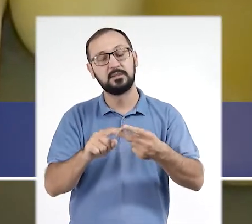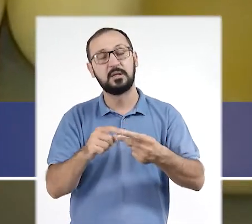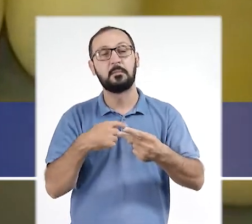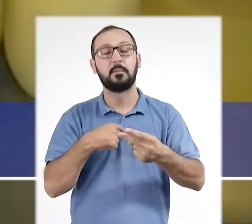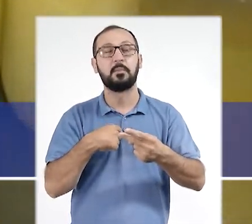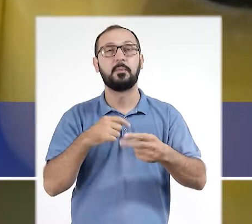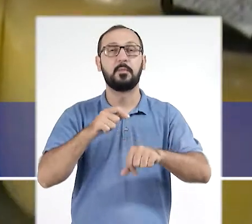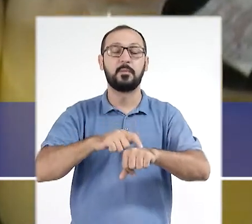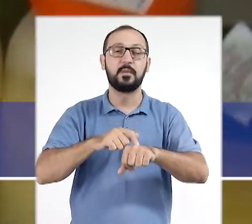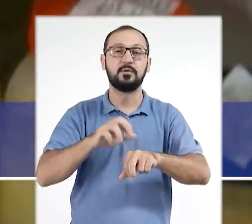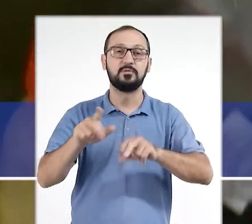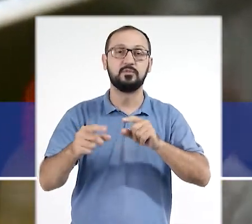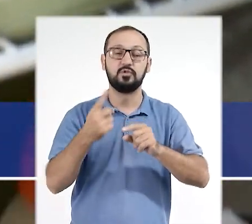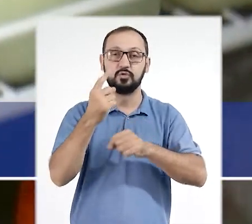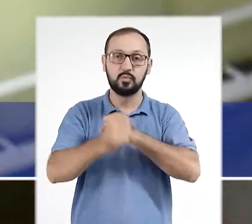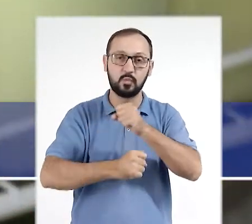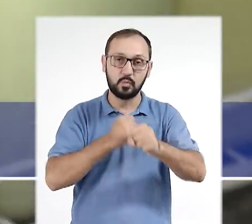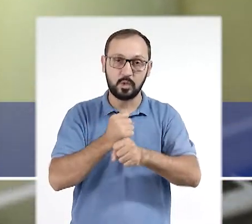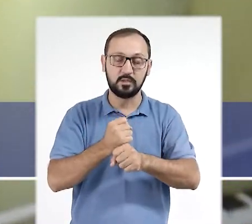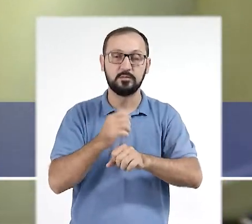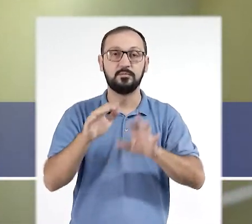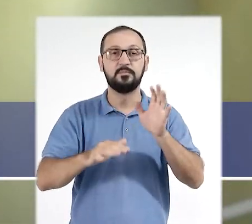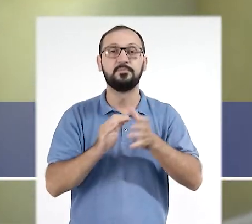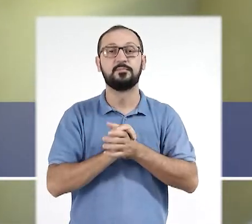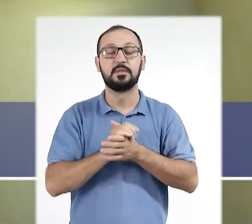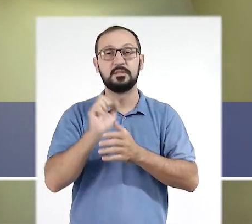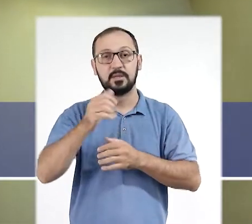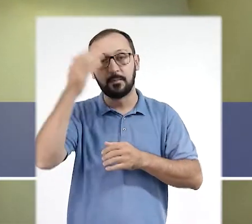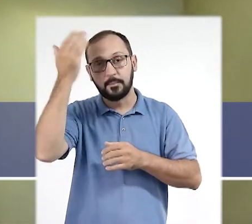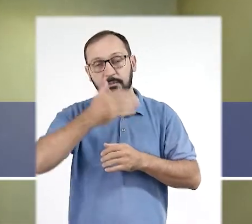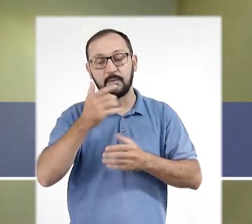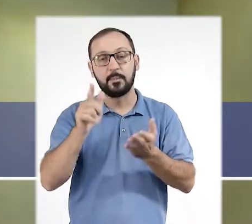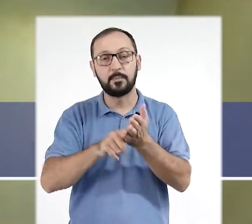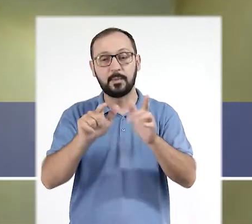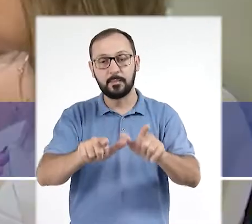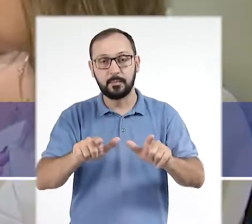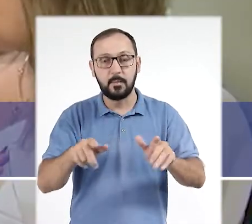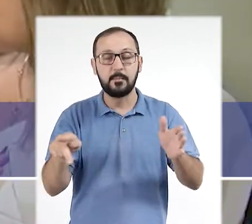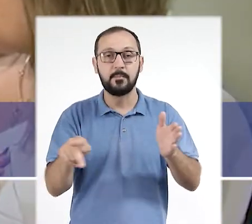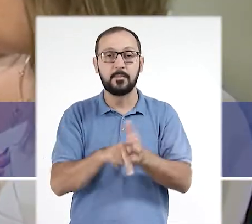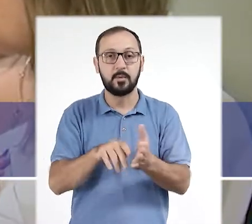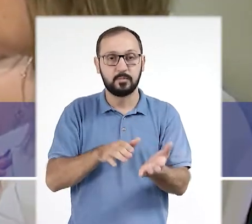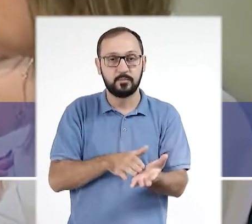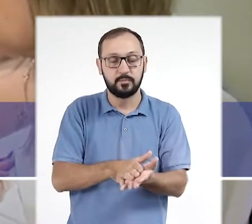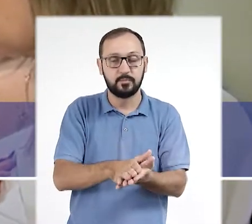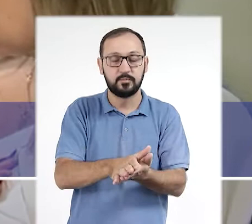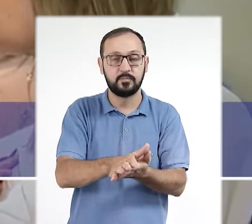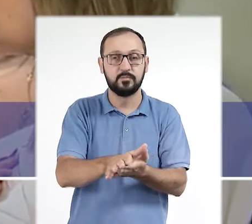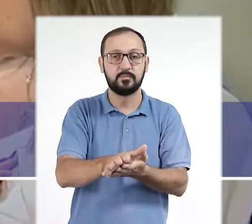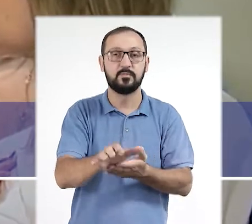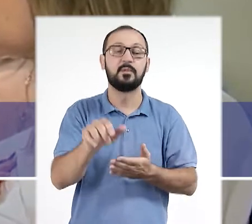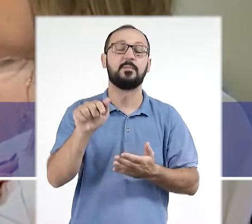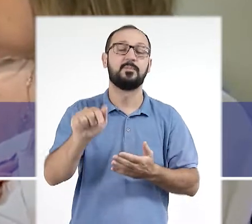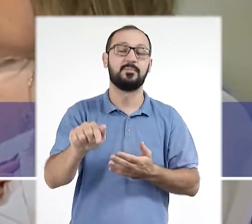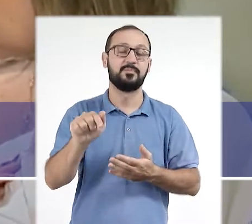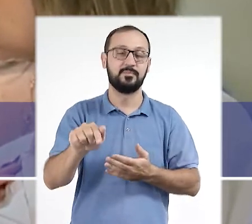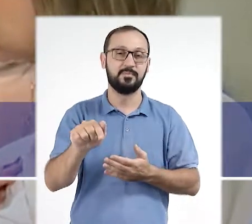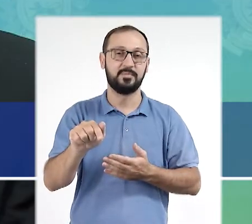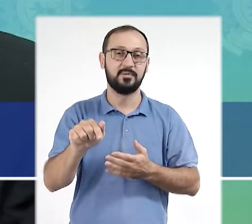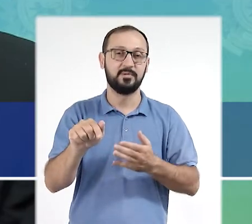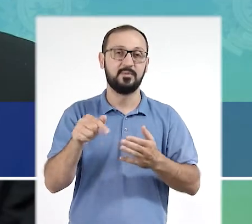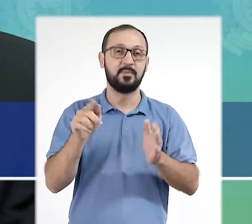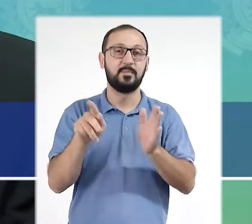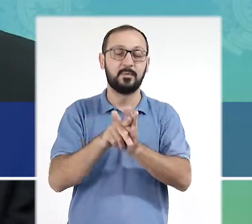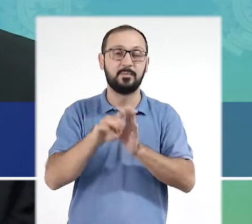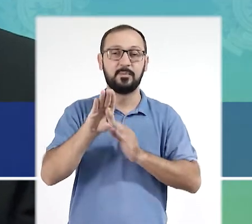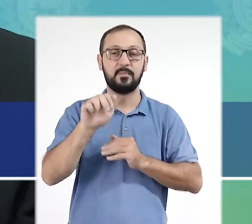menos 3 ocasiões no período de 1 ano, comprovado por meio de documento expedido pelo banco de leite.